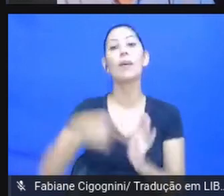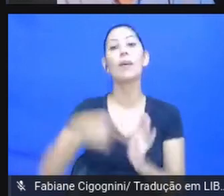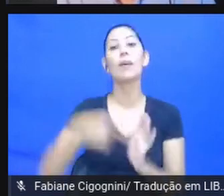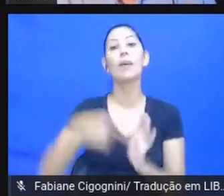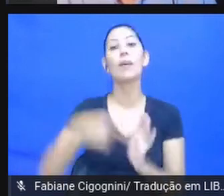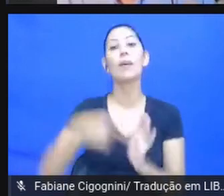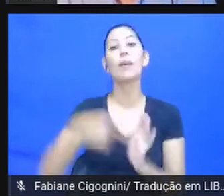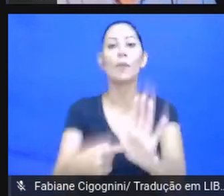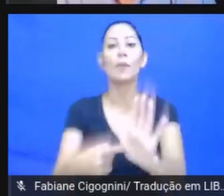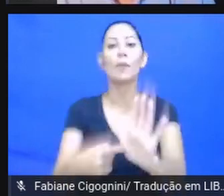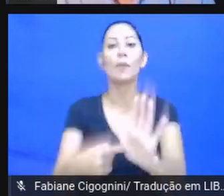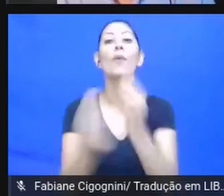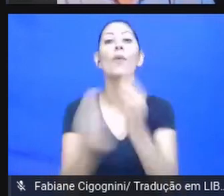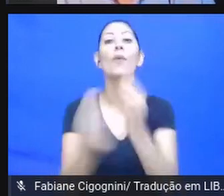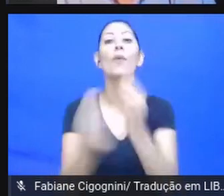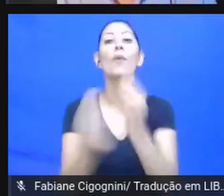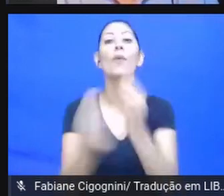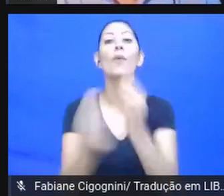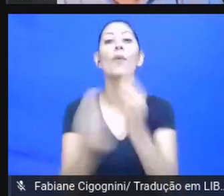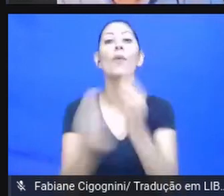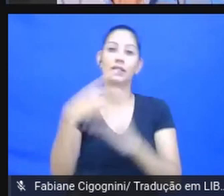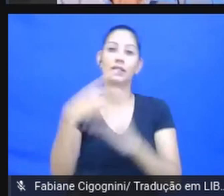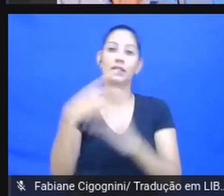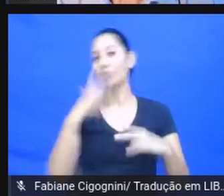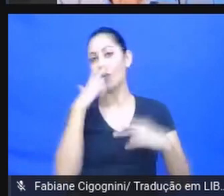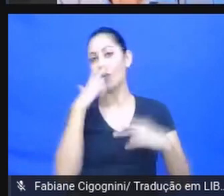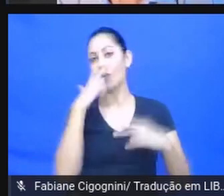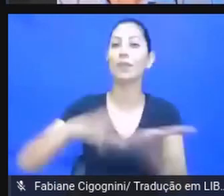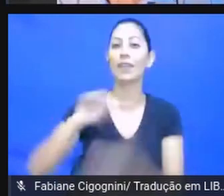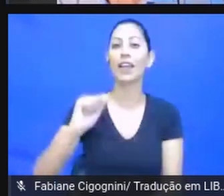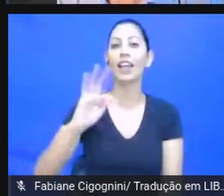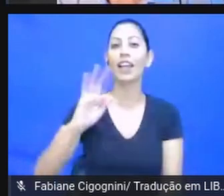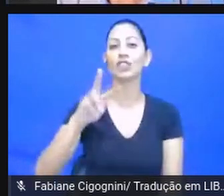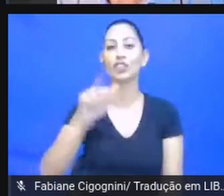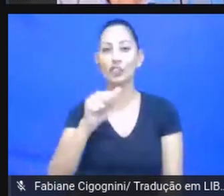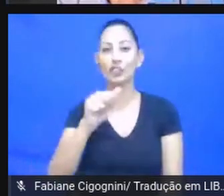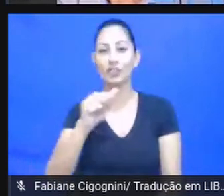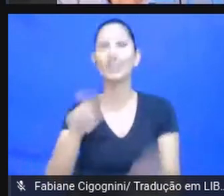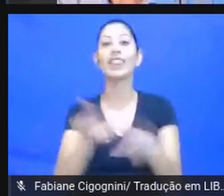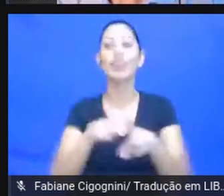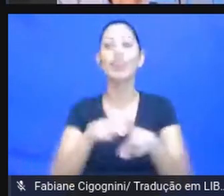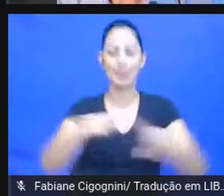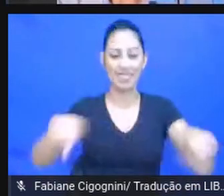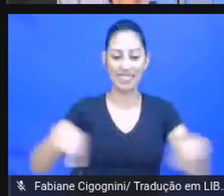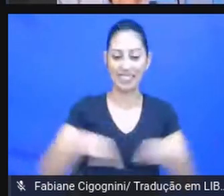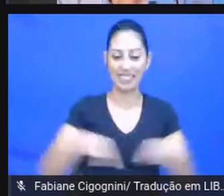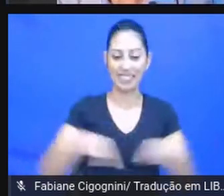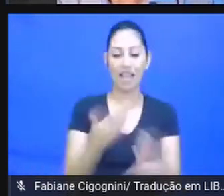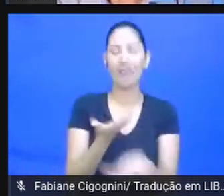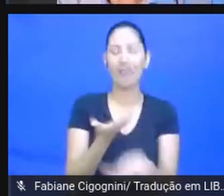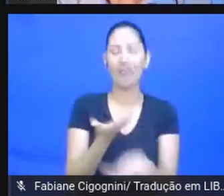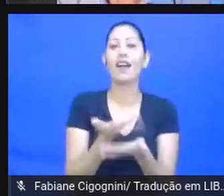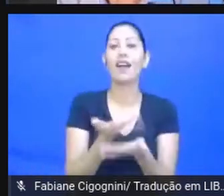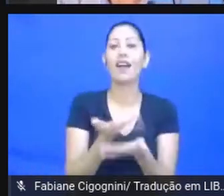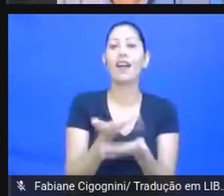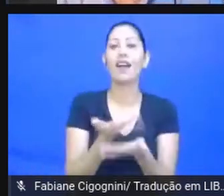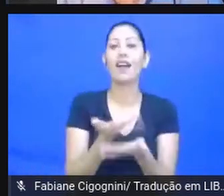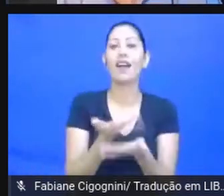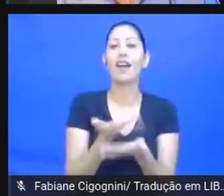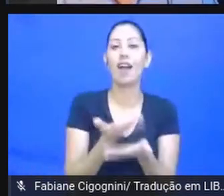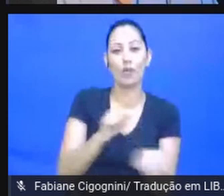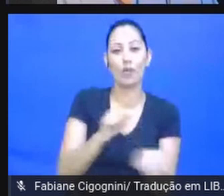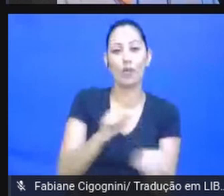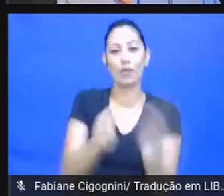metodologias ativas, aula invertida e desafios, ela está acontecendo